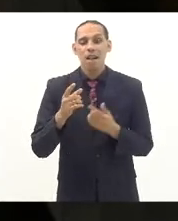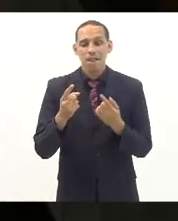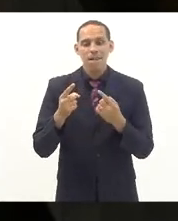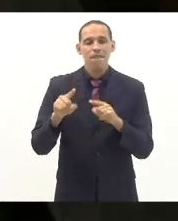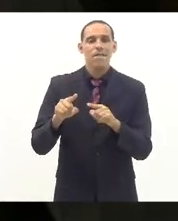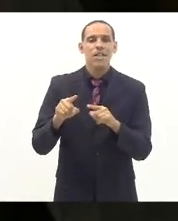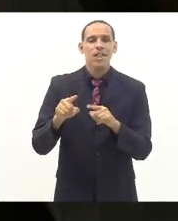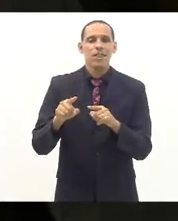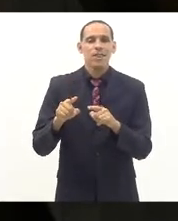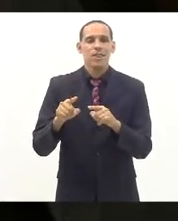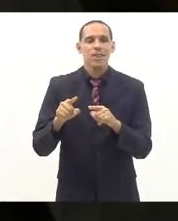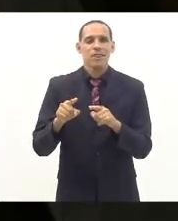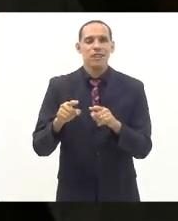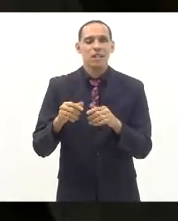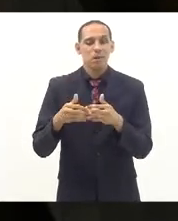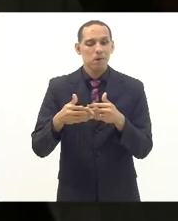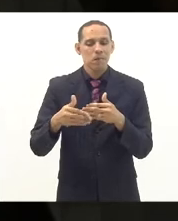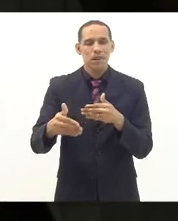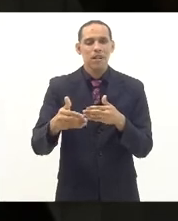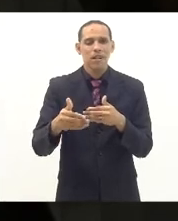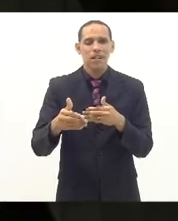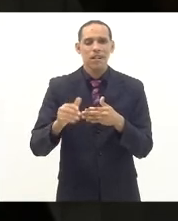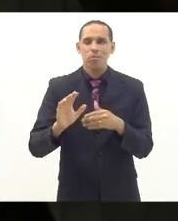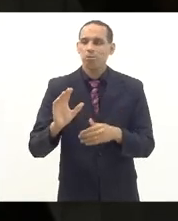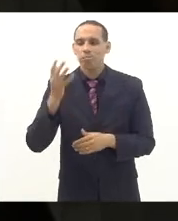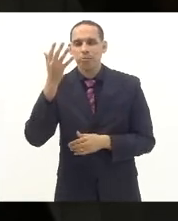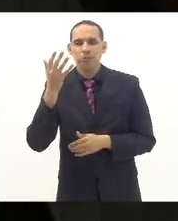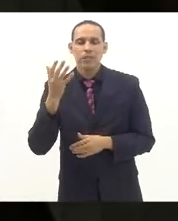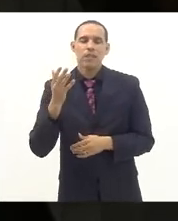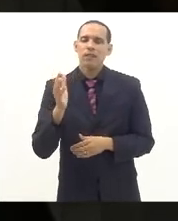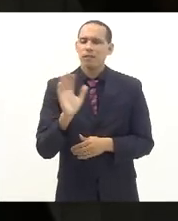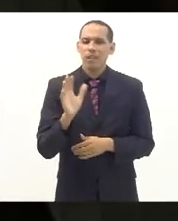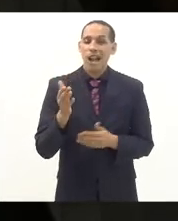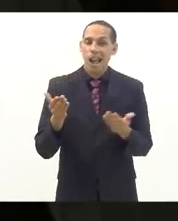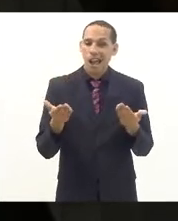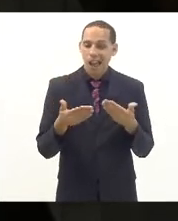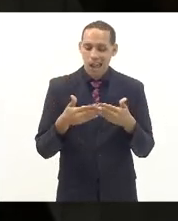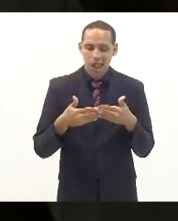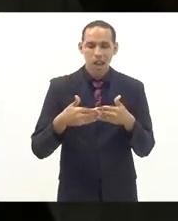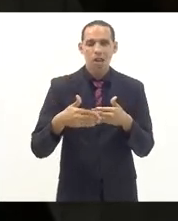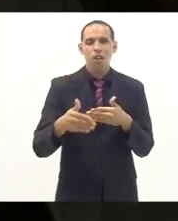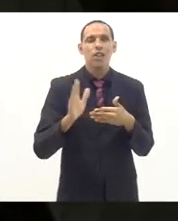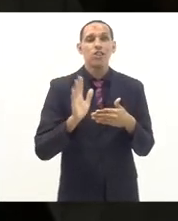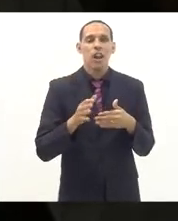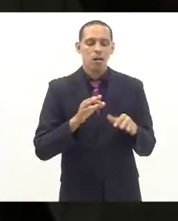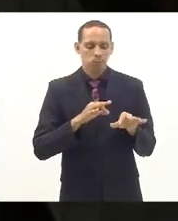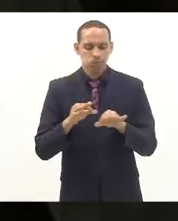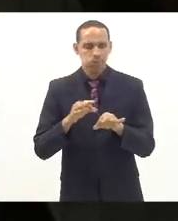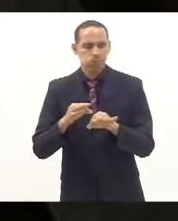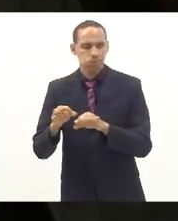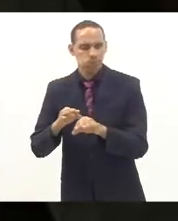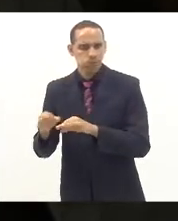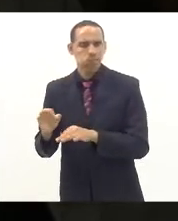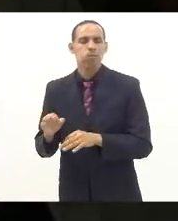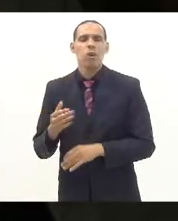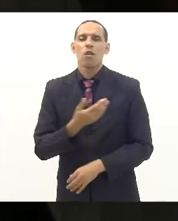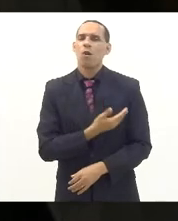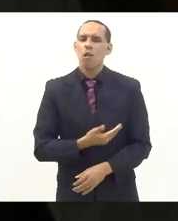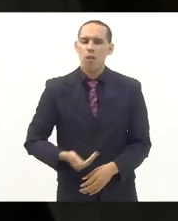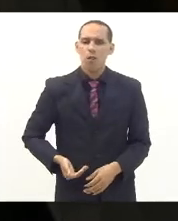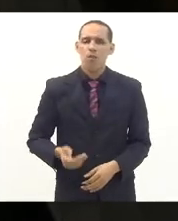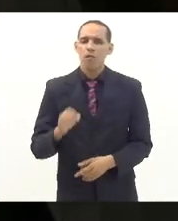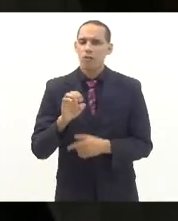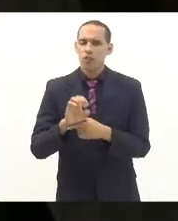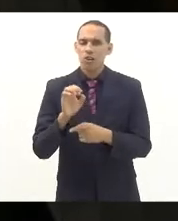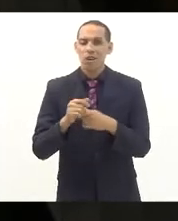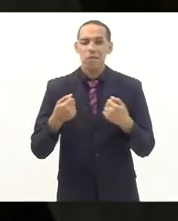Lei começarem a viger que vai ser em cima da hora desde agora ao planejar a governança do Estado o Rio